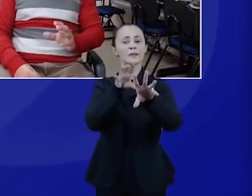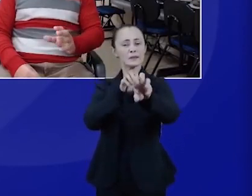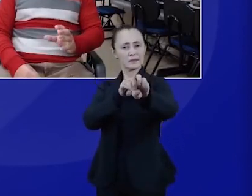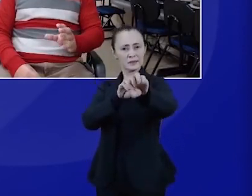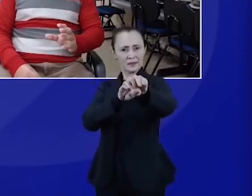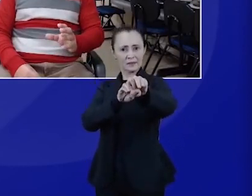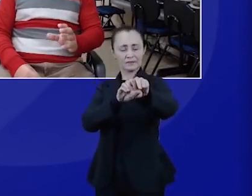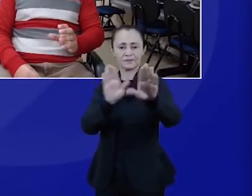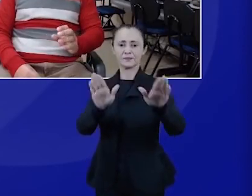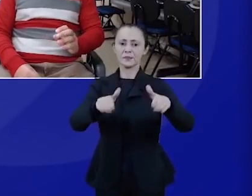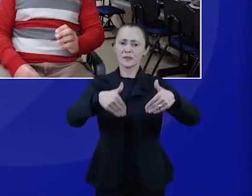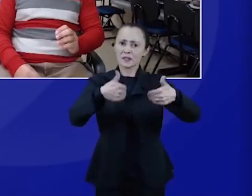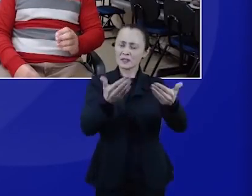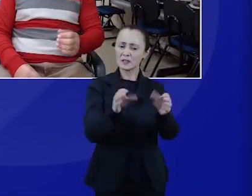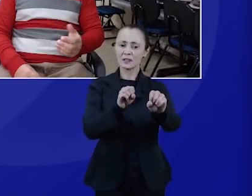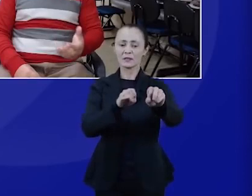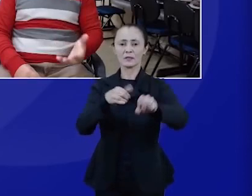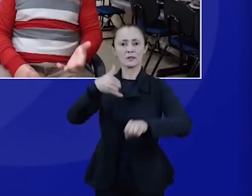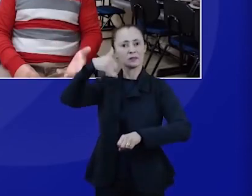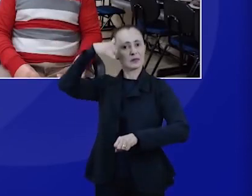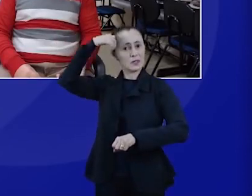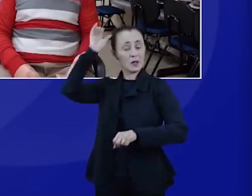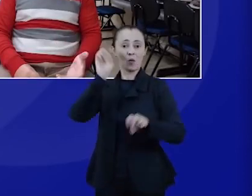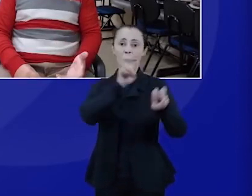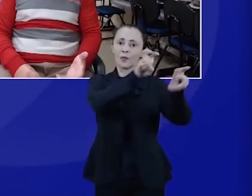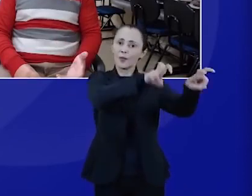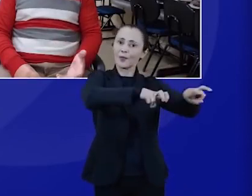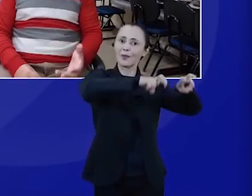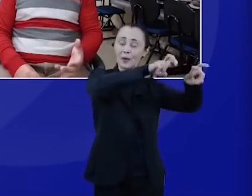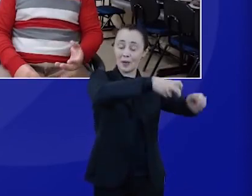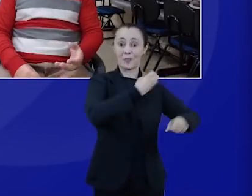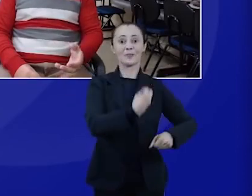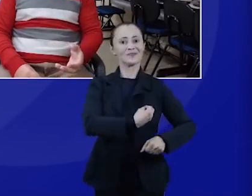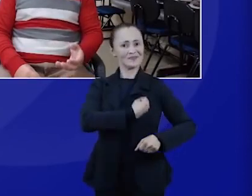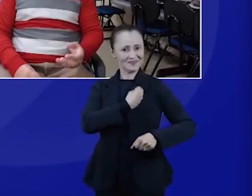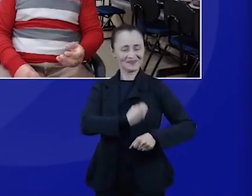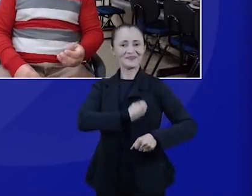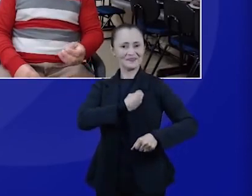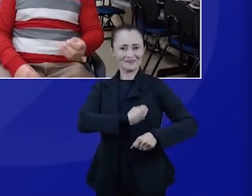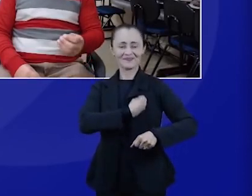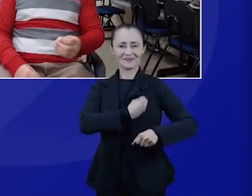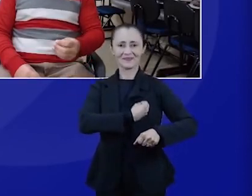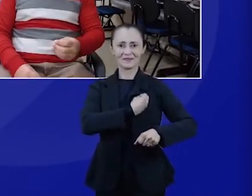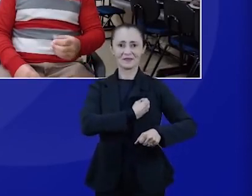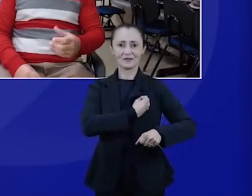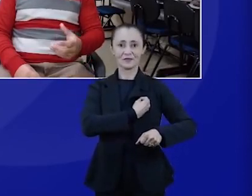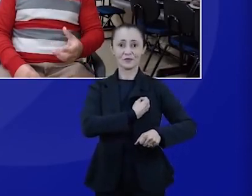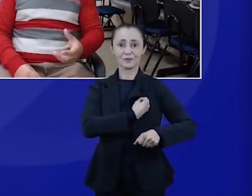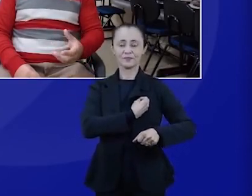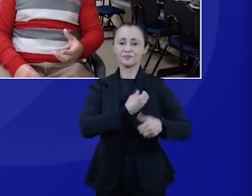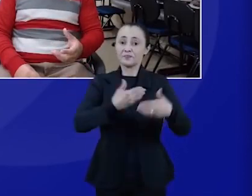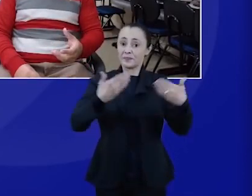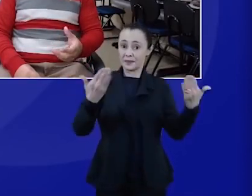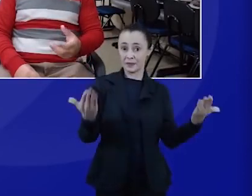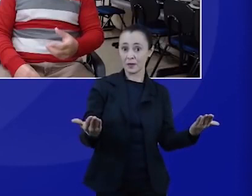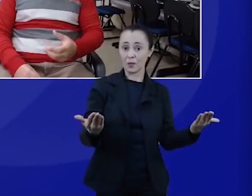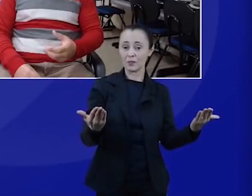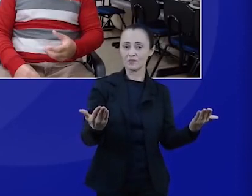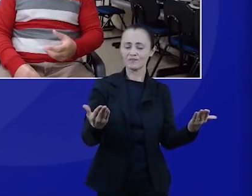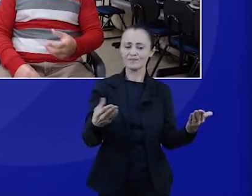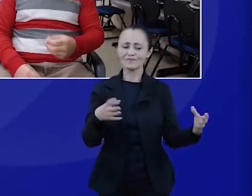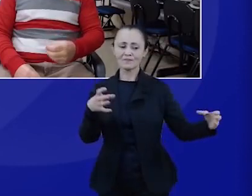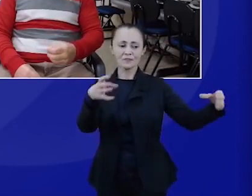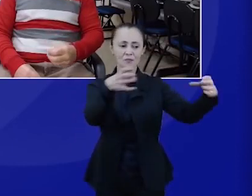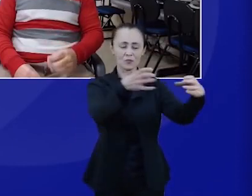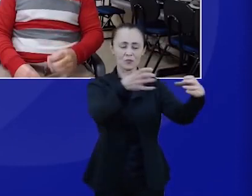Assim, a educação do campo, ela se faz presente. Ela se faz presente e, para isso, nós criamos, em